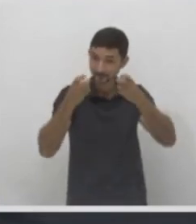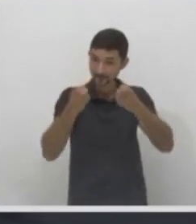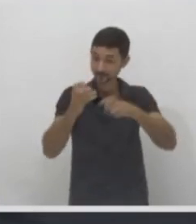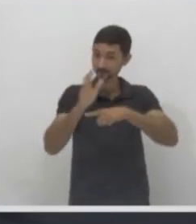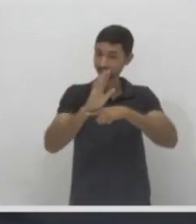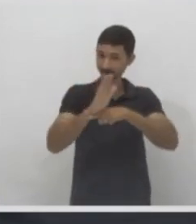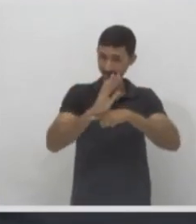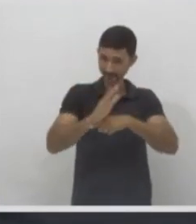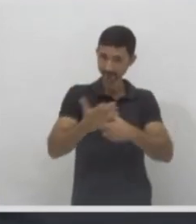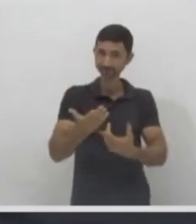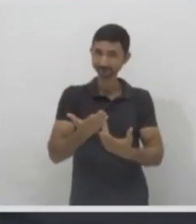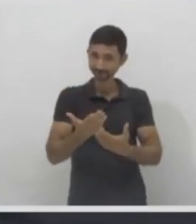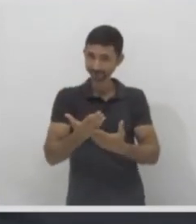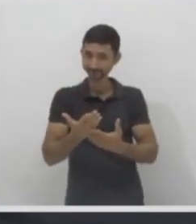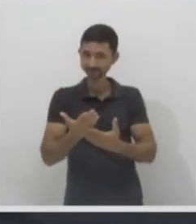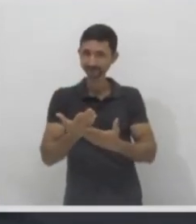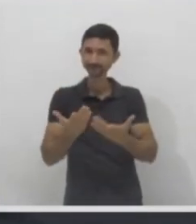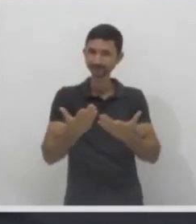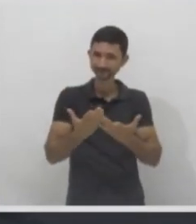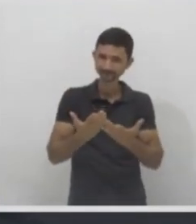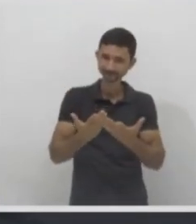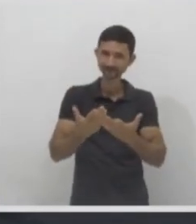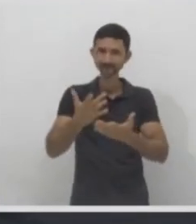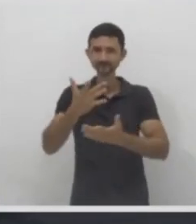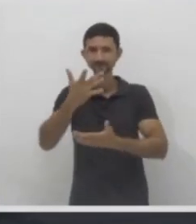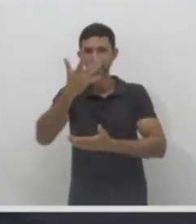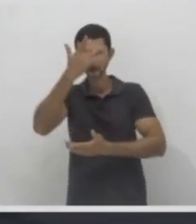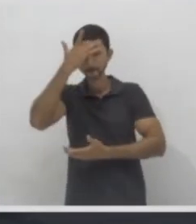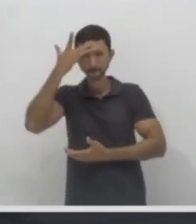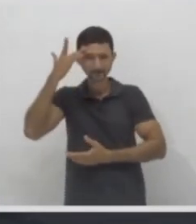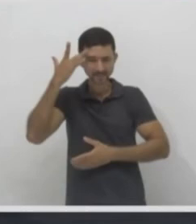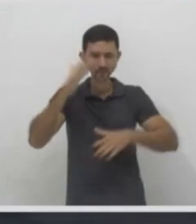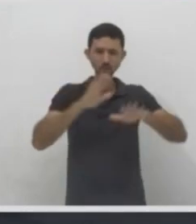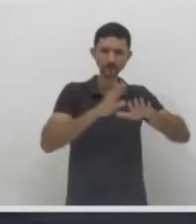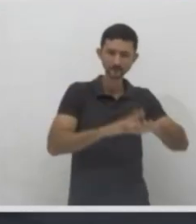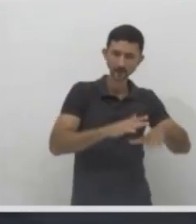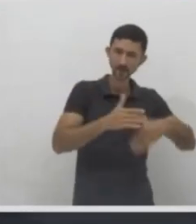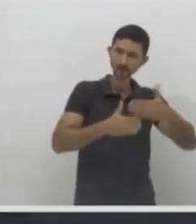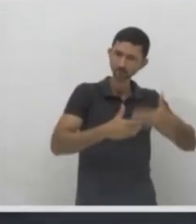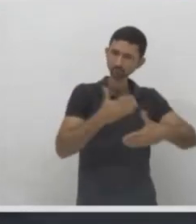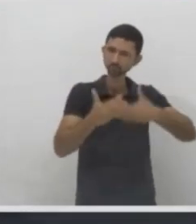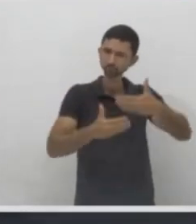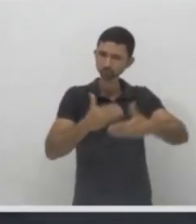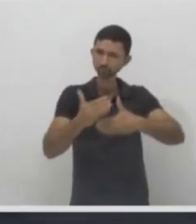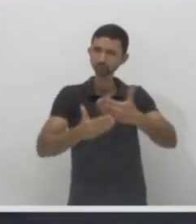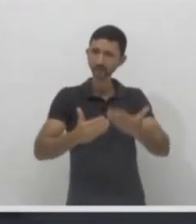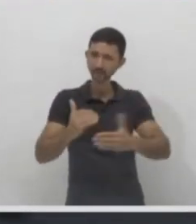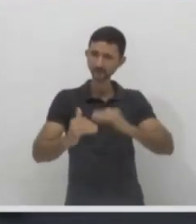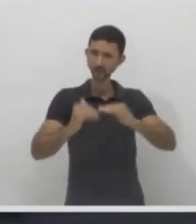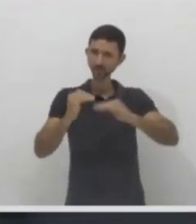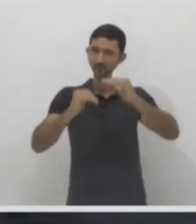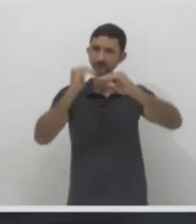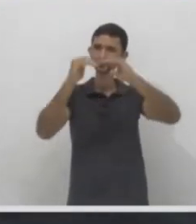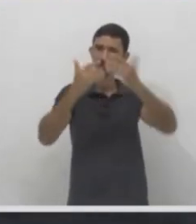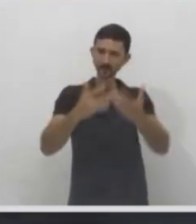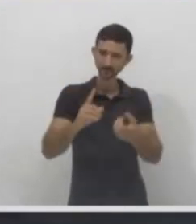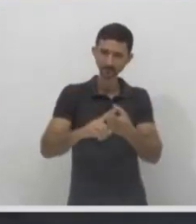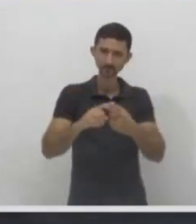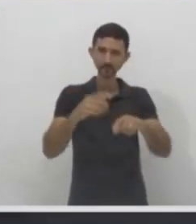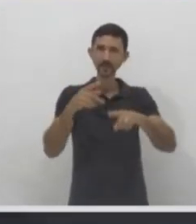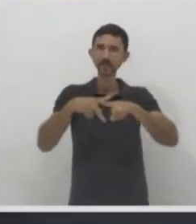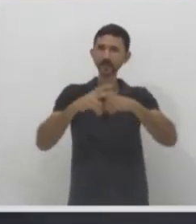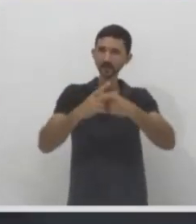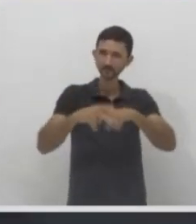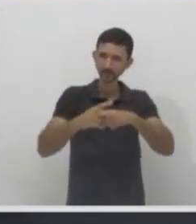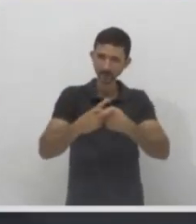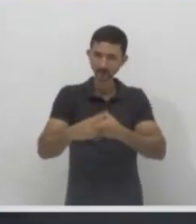vídeo a expressão o homem nômade, o sedentário e a importância aí dessa revolução das ferramentas